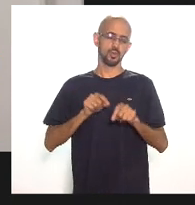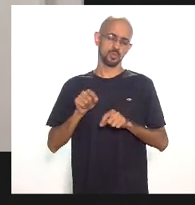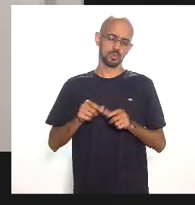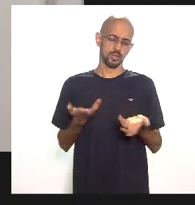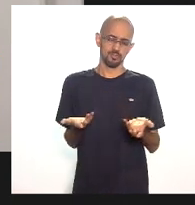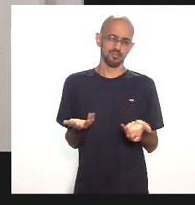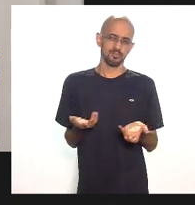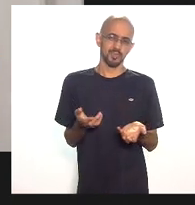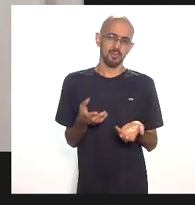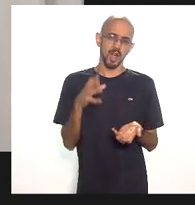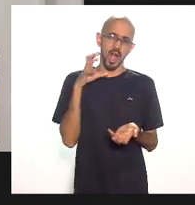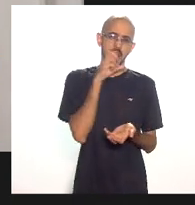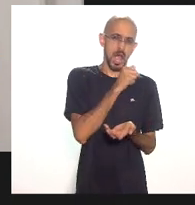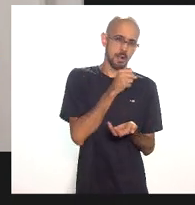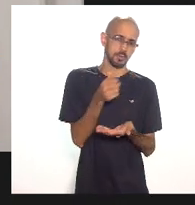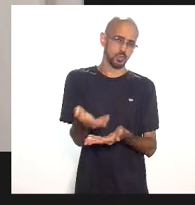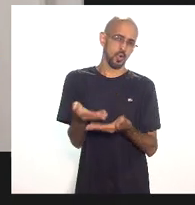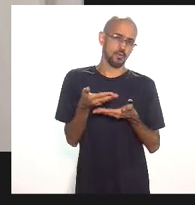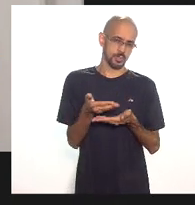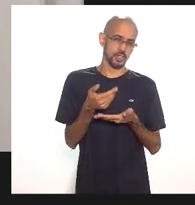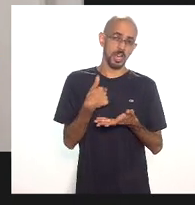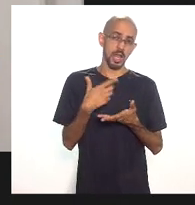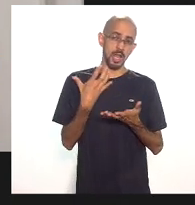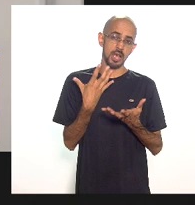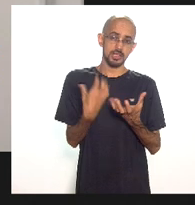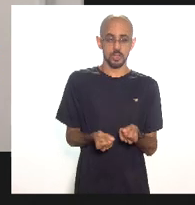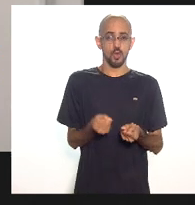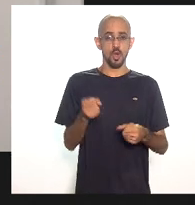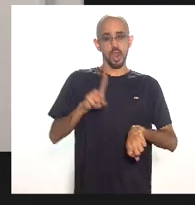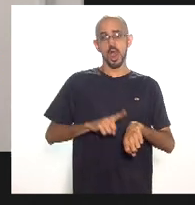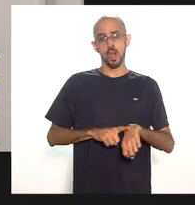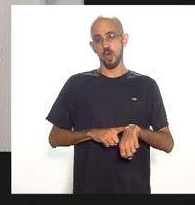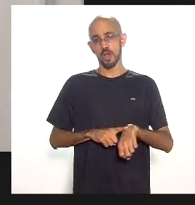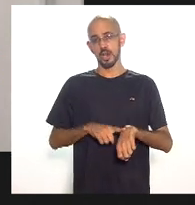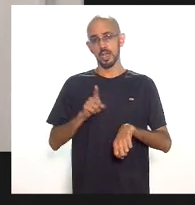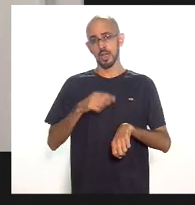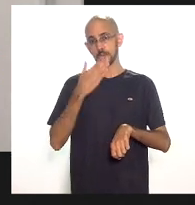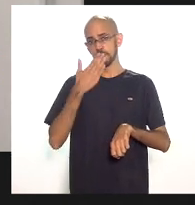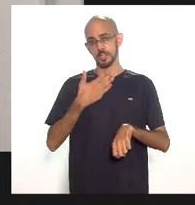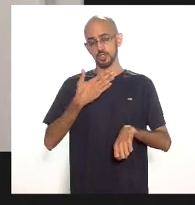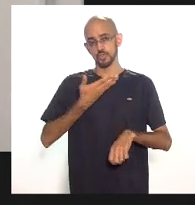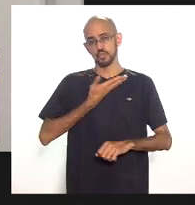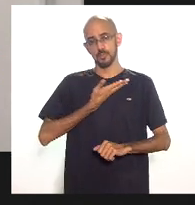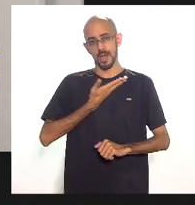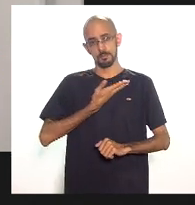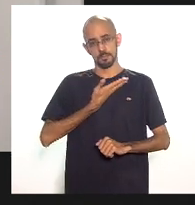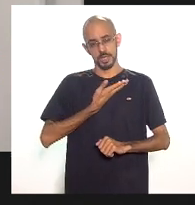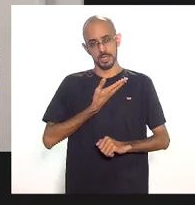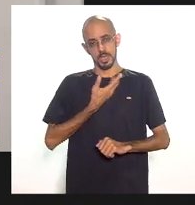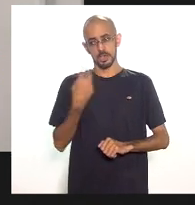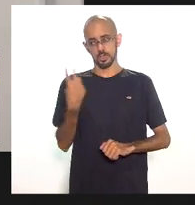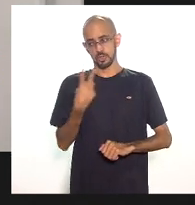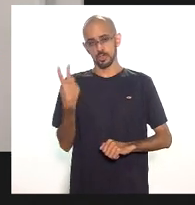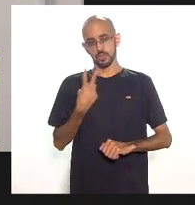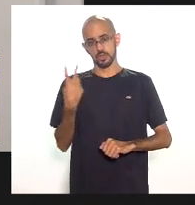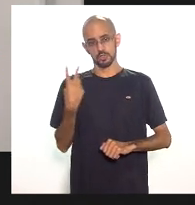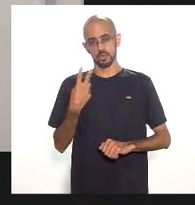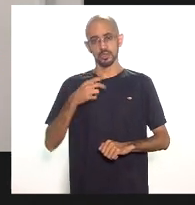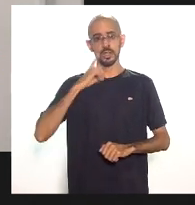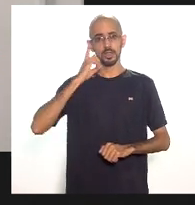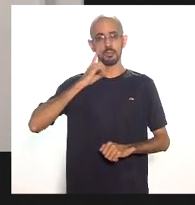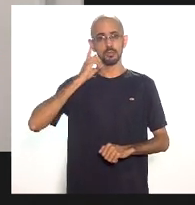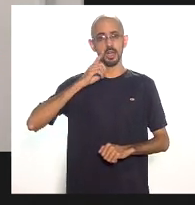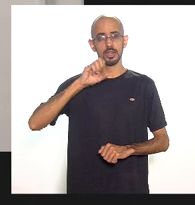muito rápido e ele atendeu, na realidade, a um pedido de uma amiga comum nossa, que é a deputada